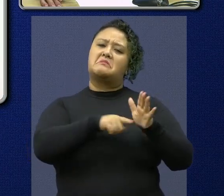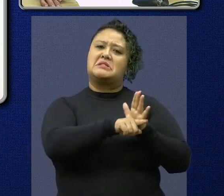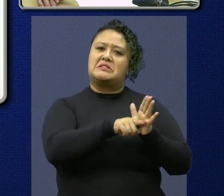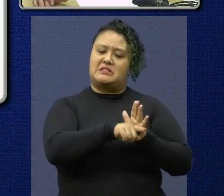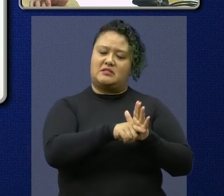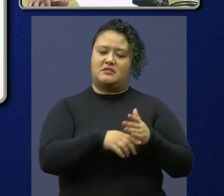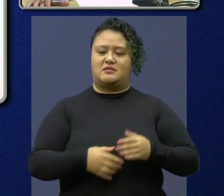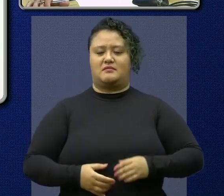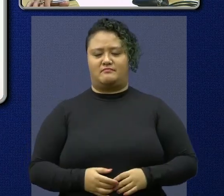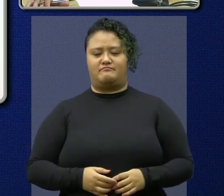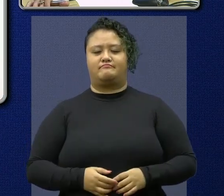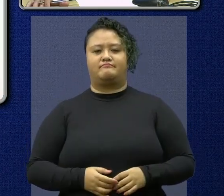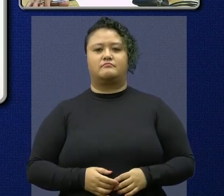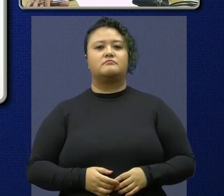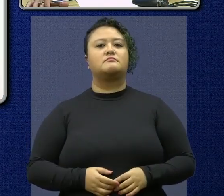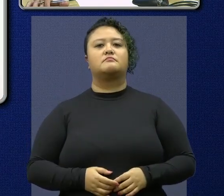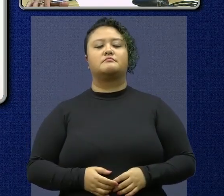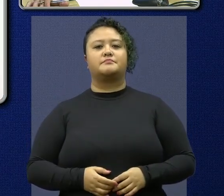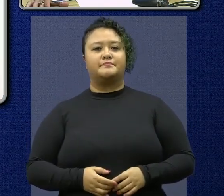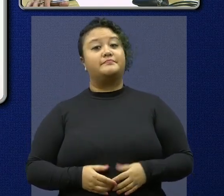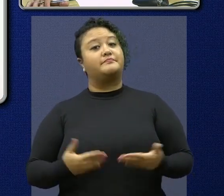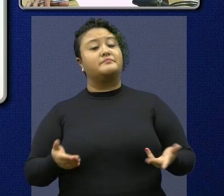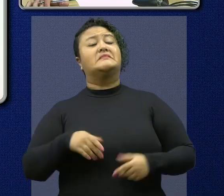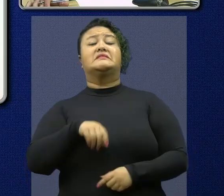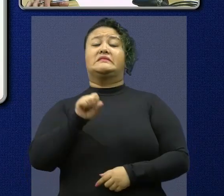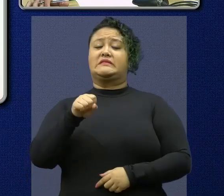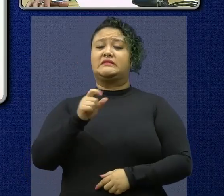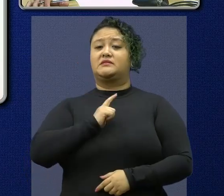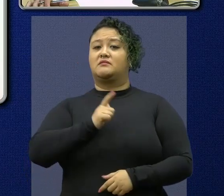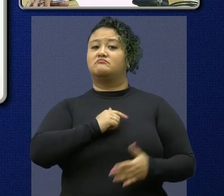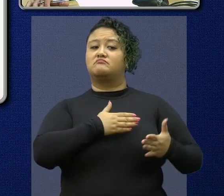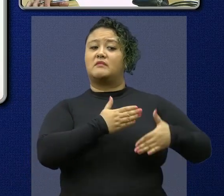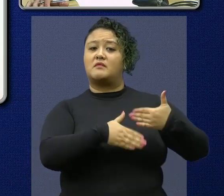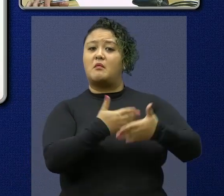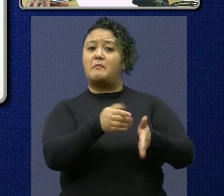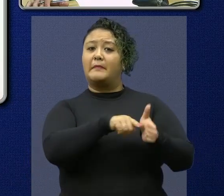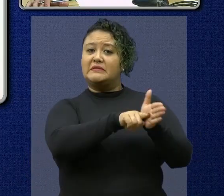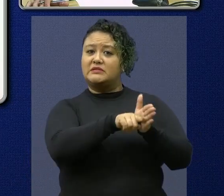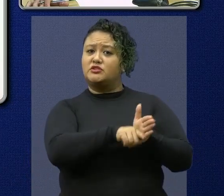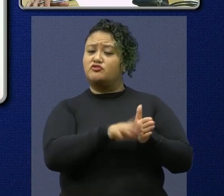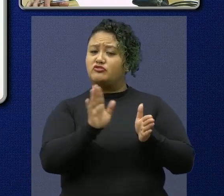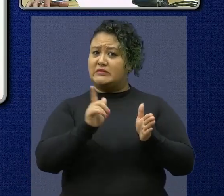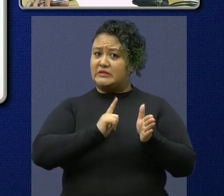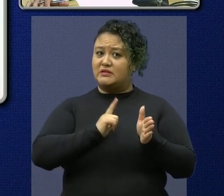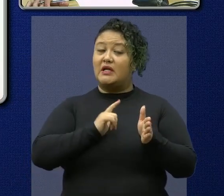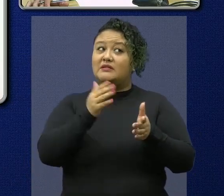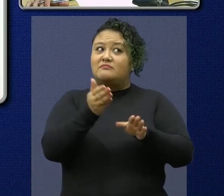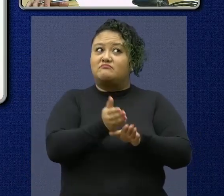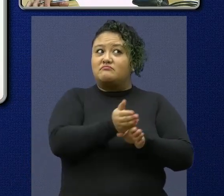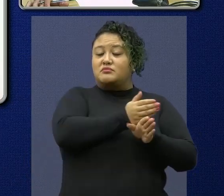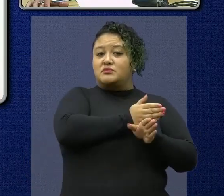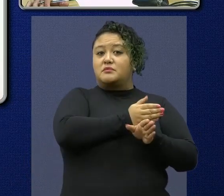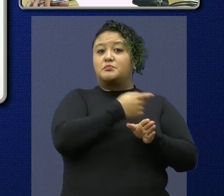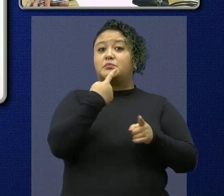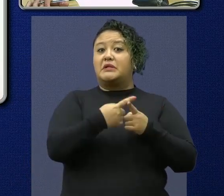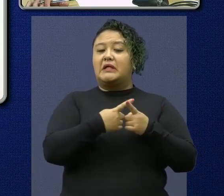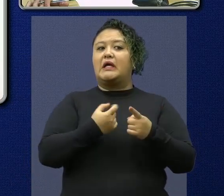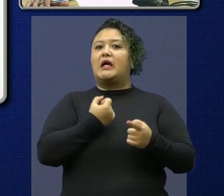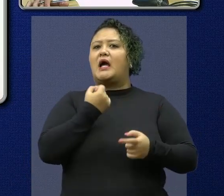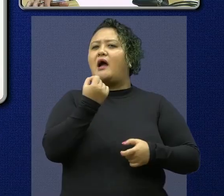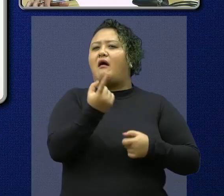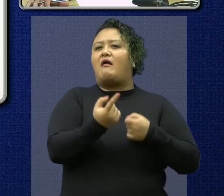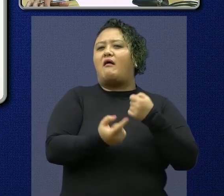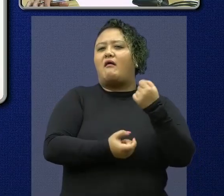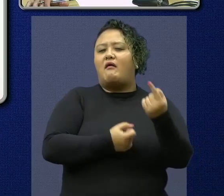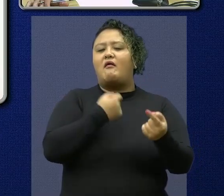Está em andamento. O que eu posso dizer é que está em andamento, né? Como eu disse, ainda é um pouco preliminar, porque foram feitas algumas reuniões,